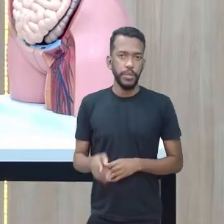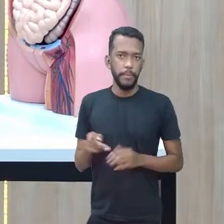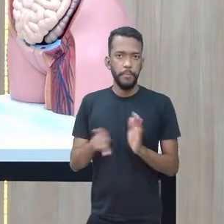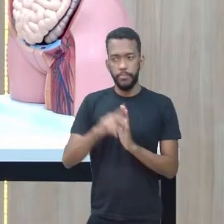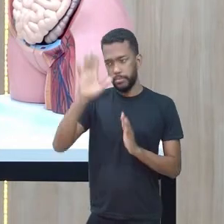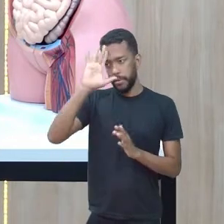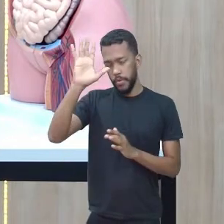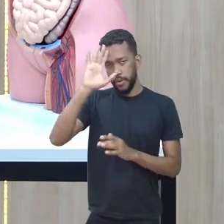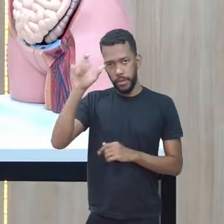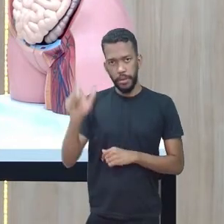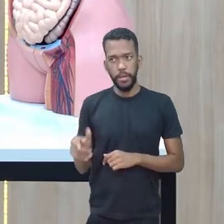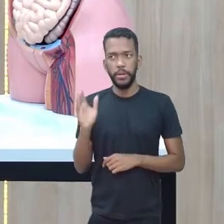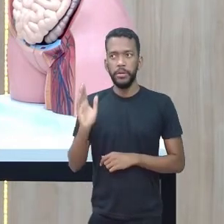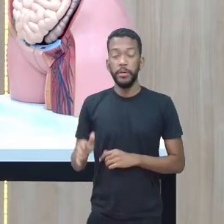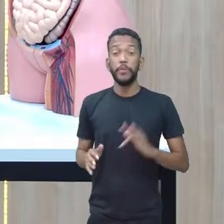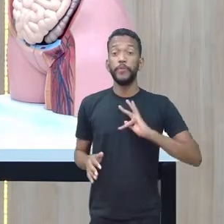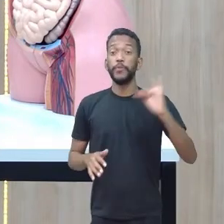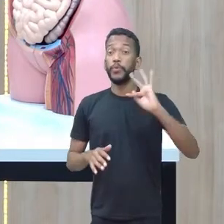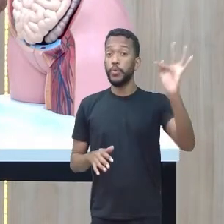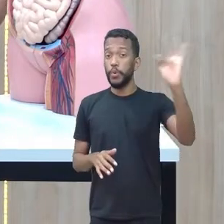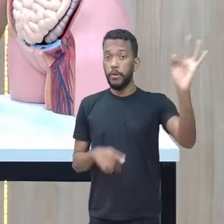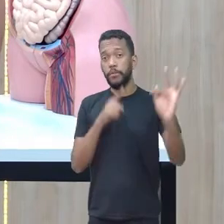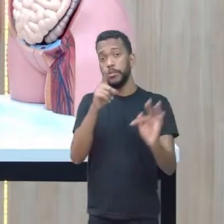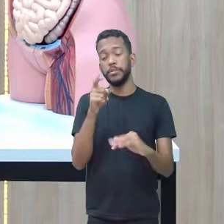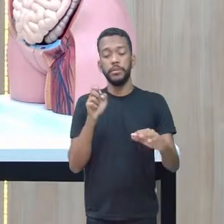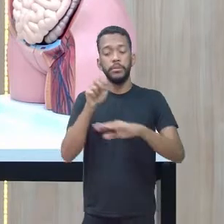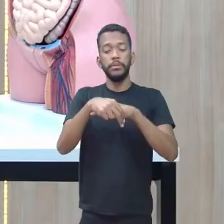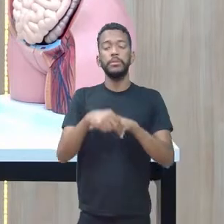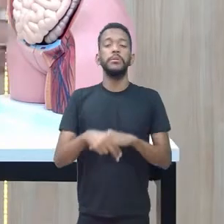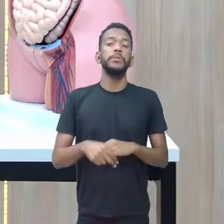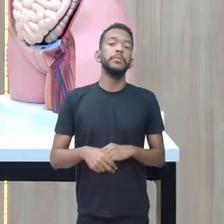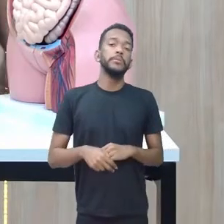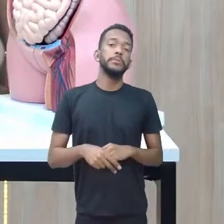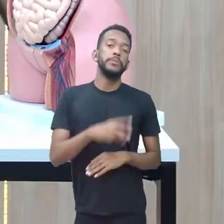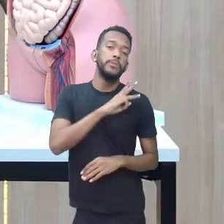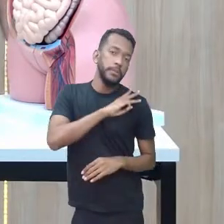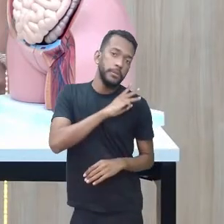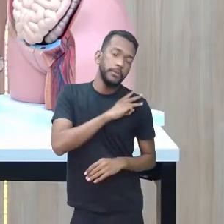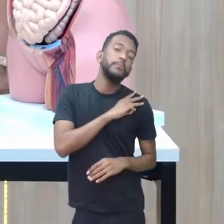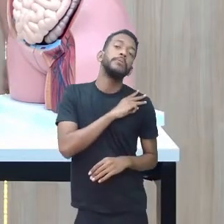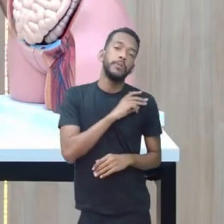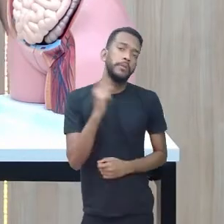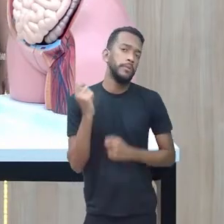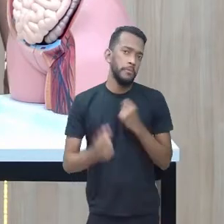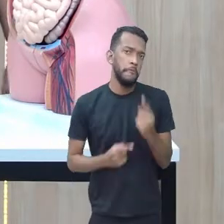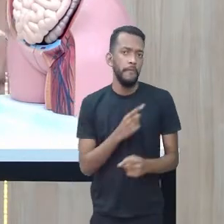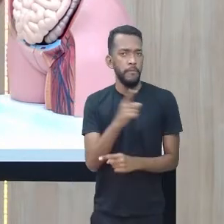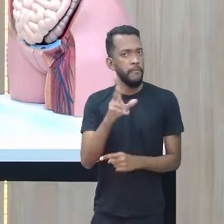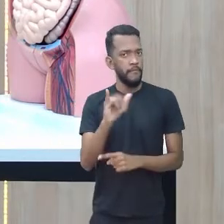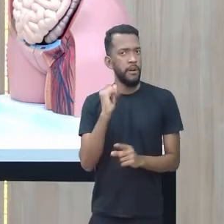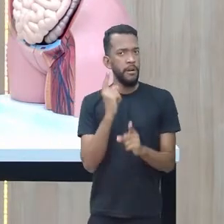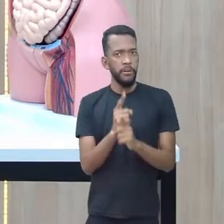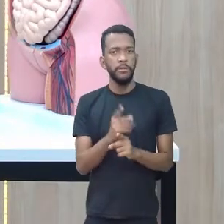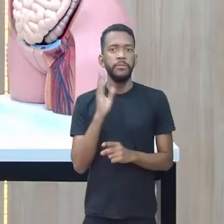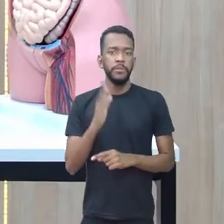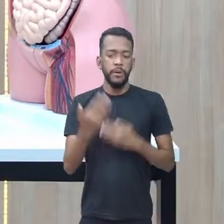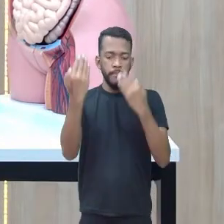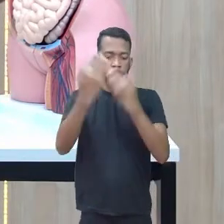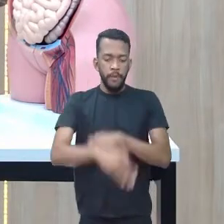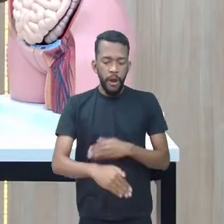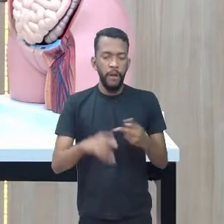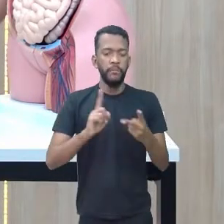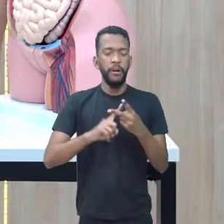celular. E futuramente, quando vocês estiverem no ensino médio, isso é uma questão que muitas vezes vocês vão encontrar em provas,